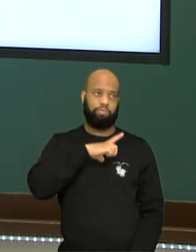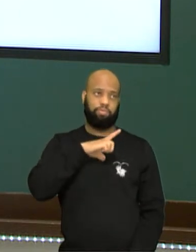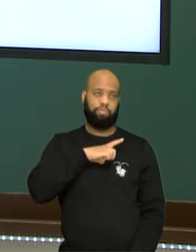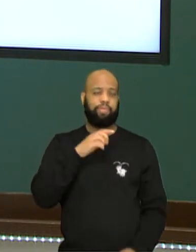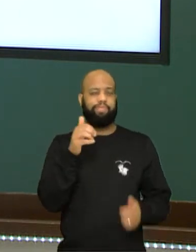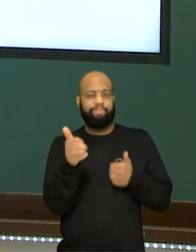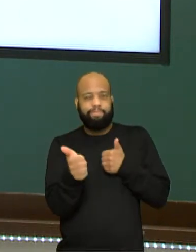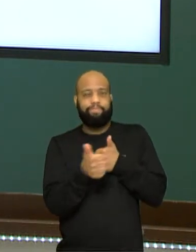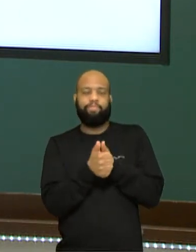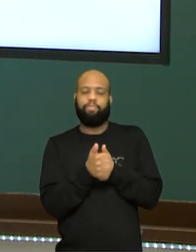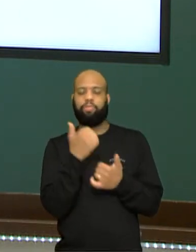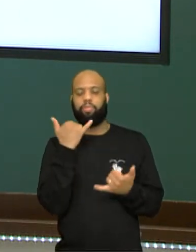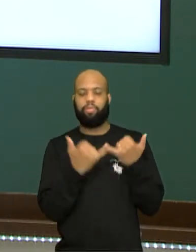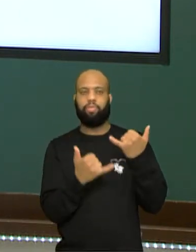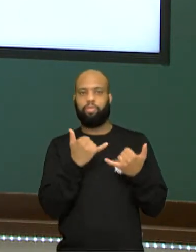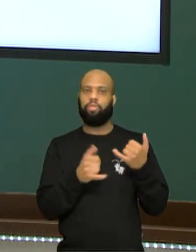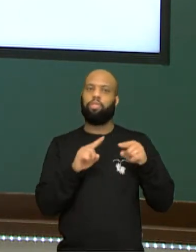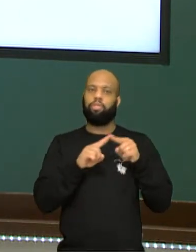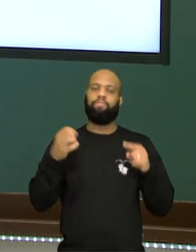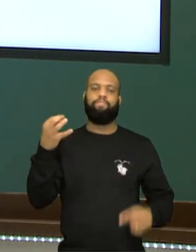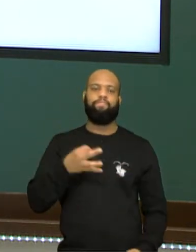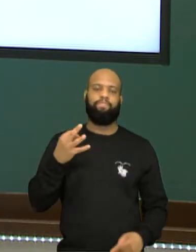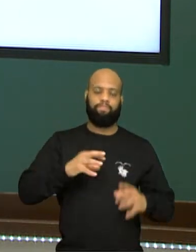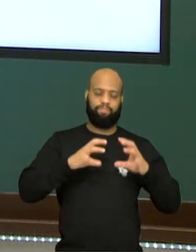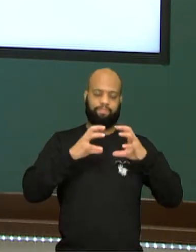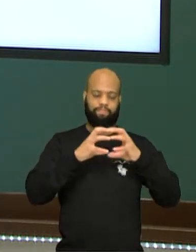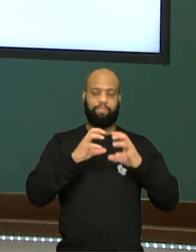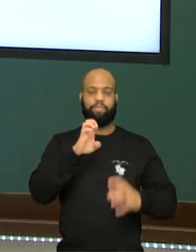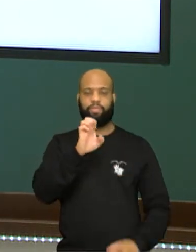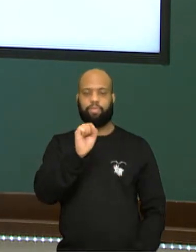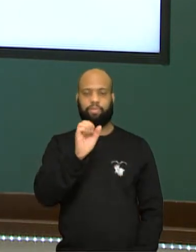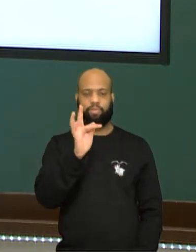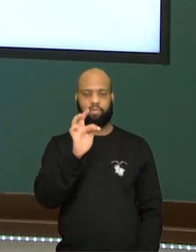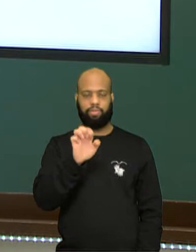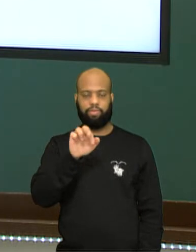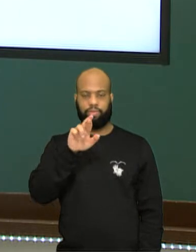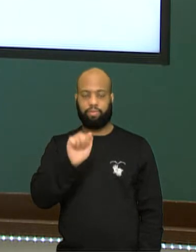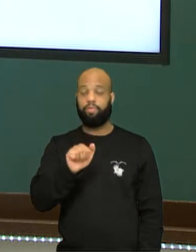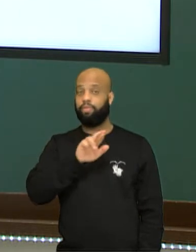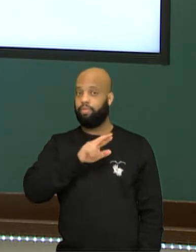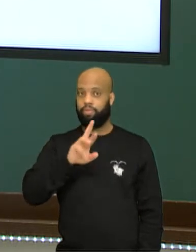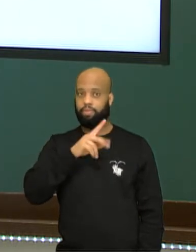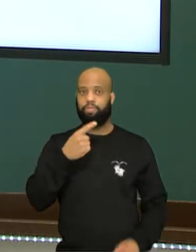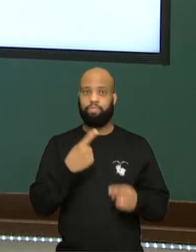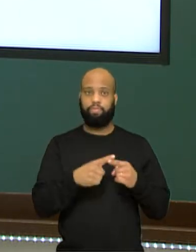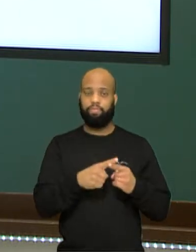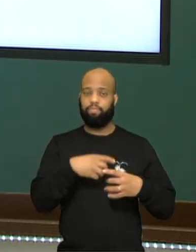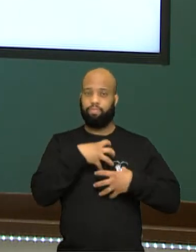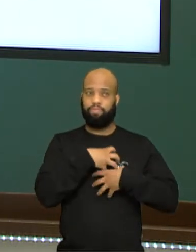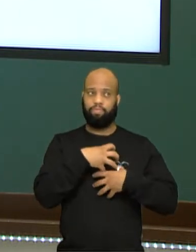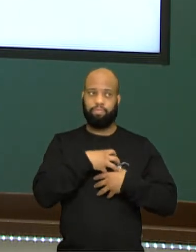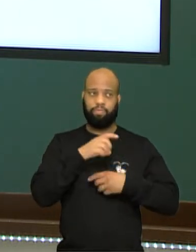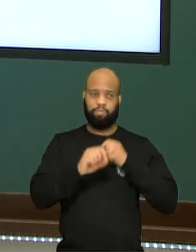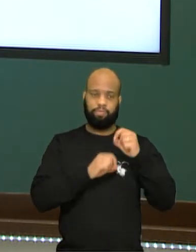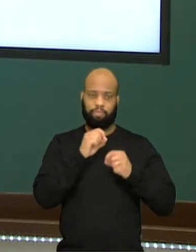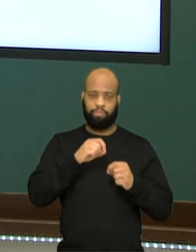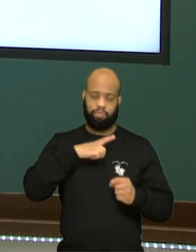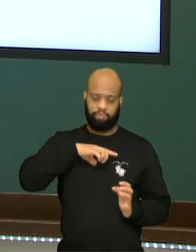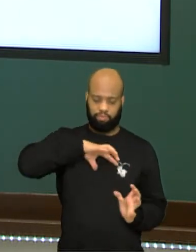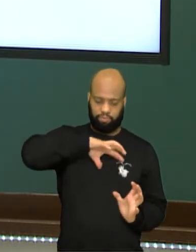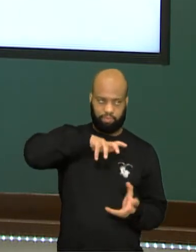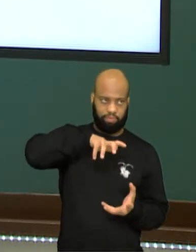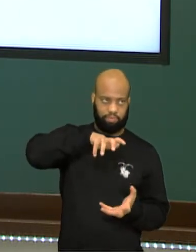formato que se a por a espera mas não é uma esfera né que já sabe que a terra ele é um formato de uma esfera onde